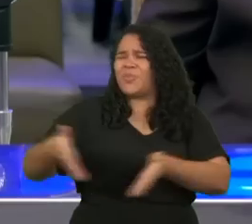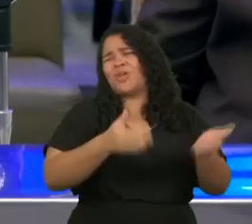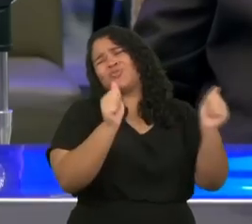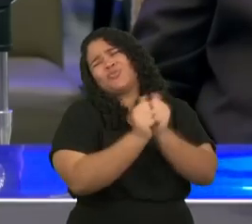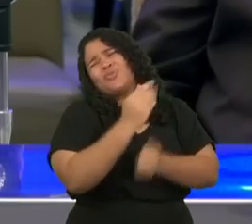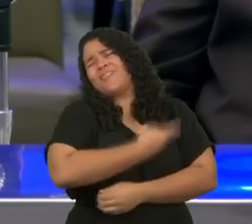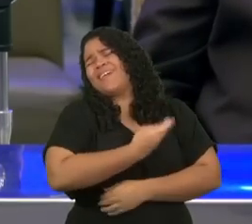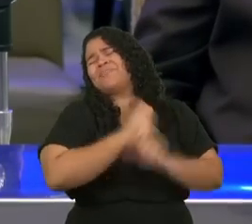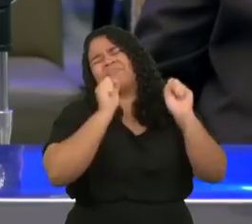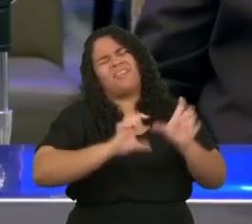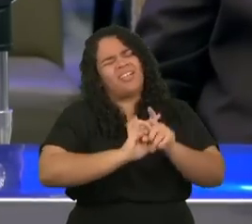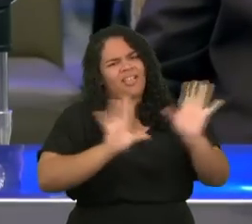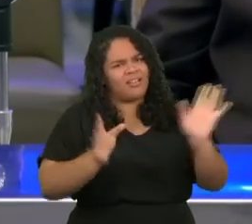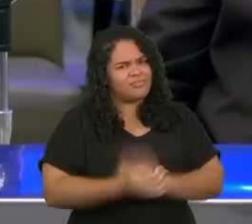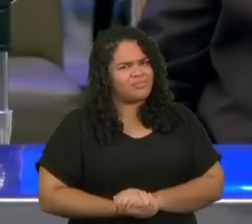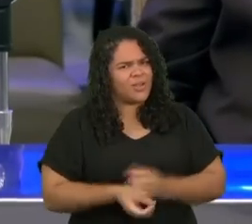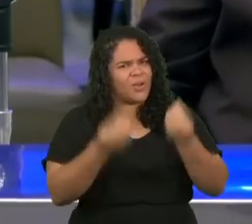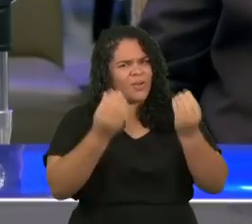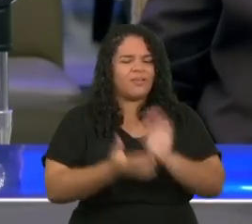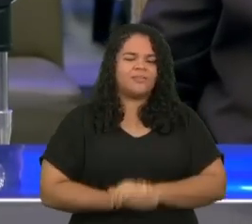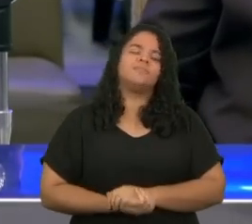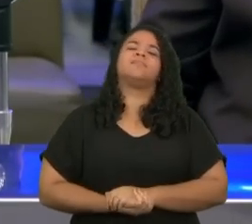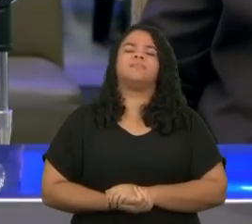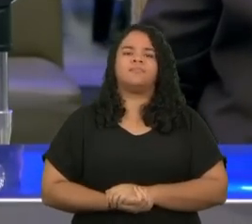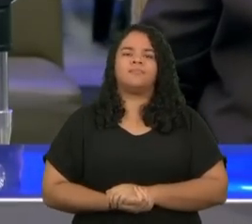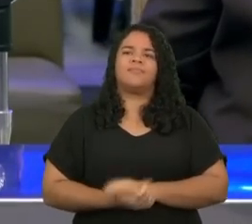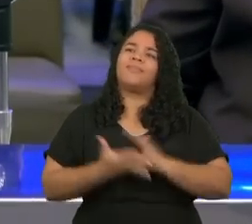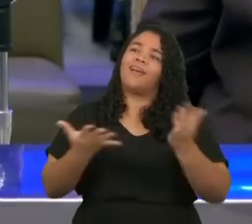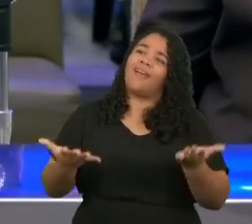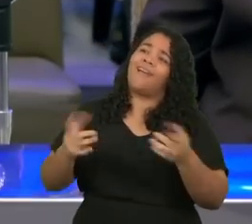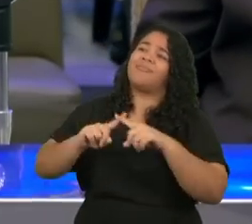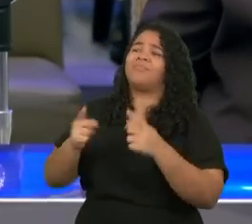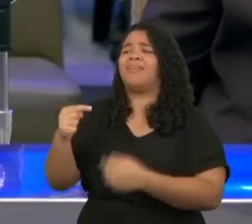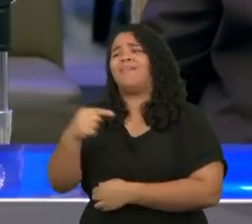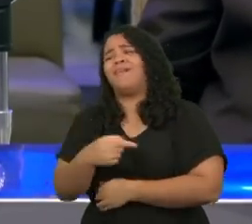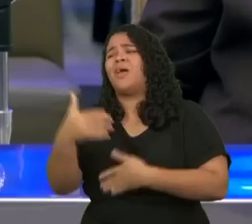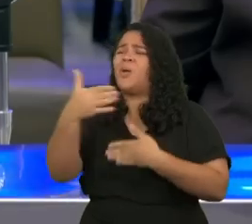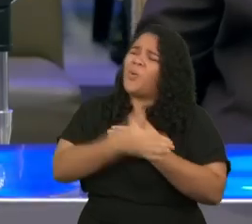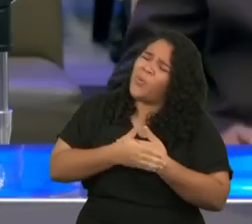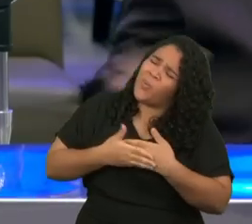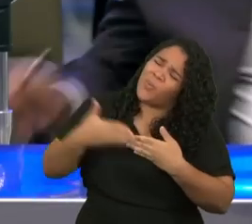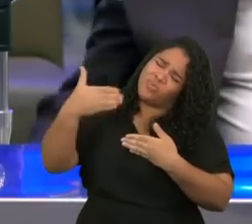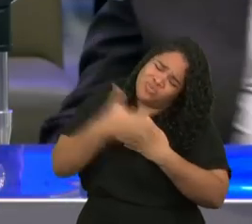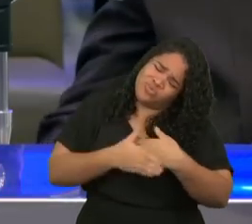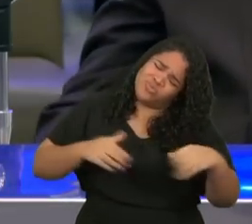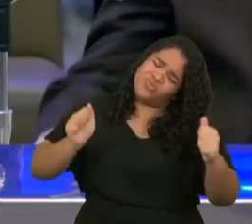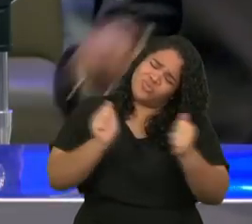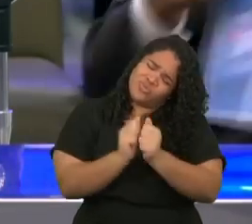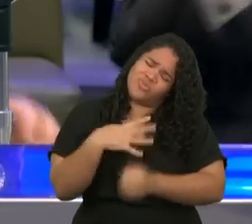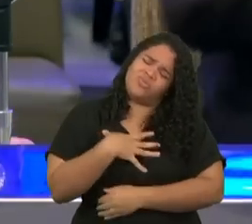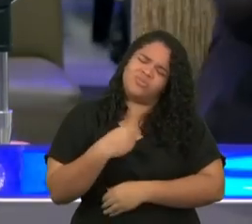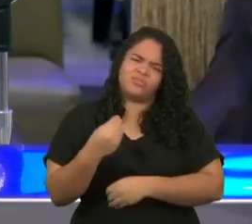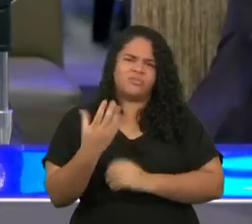mas ele ele olha ele ele já fez isso já fez aqui não mas o bichinho para estar com os menino Ah tu vai